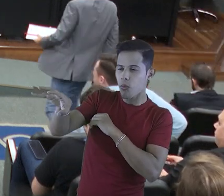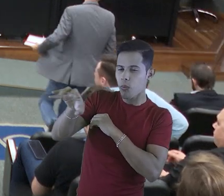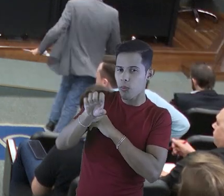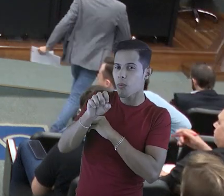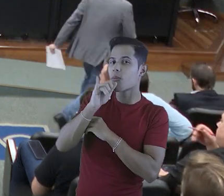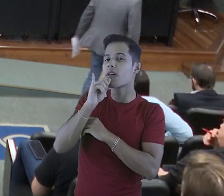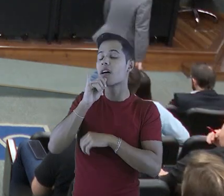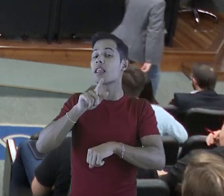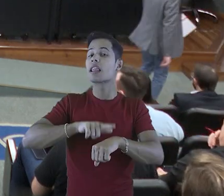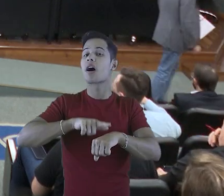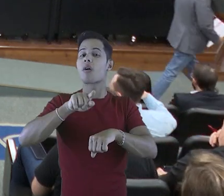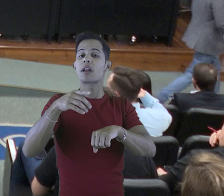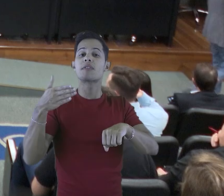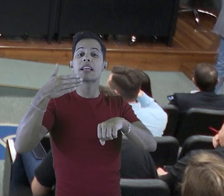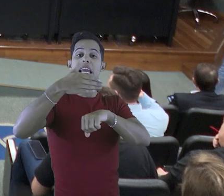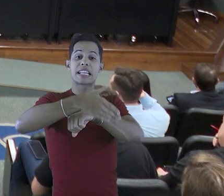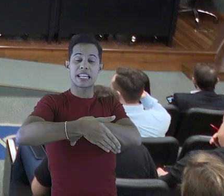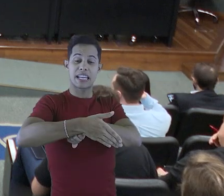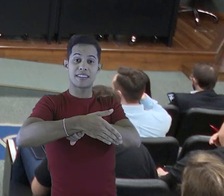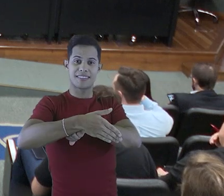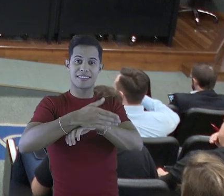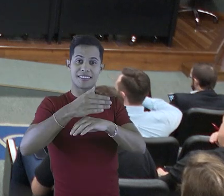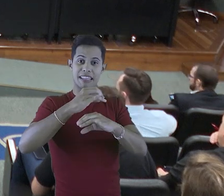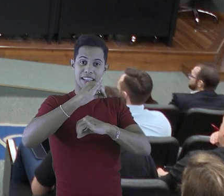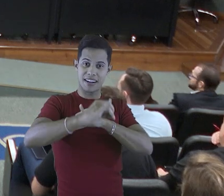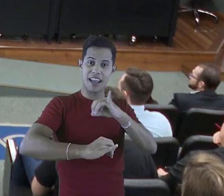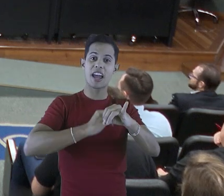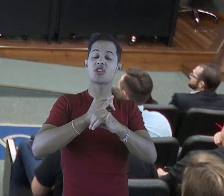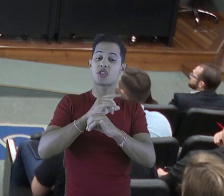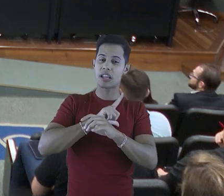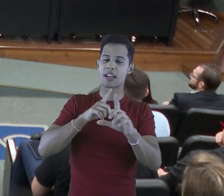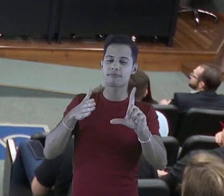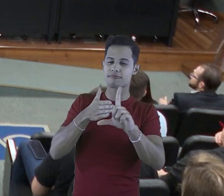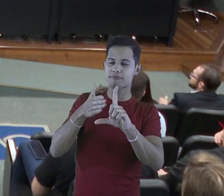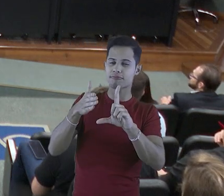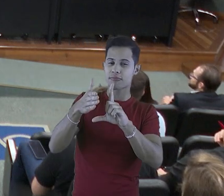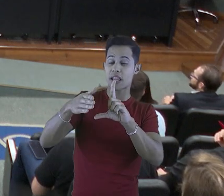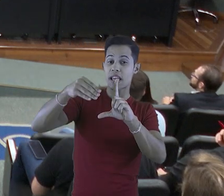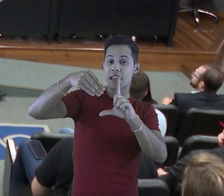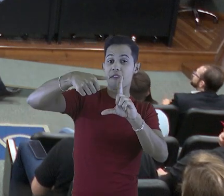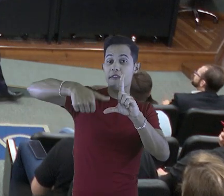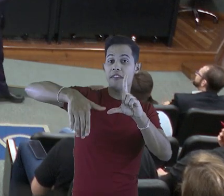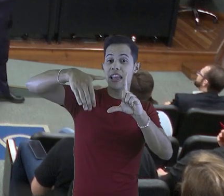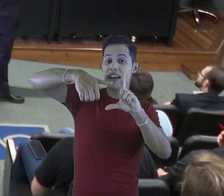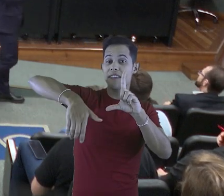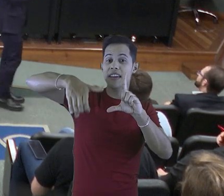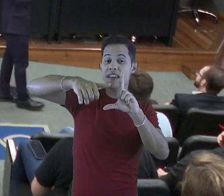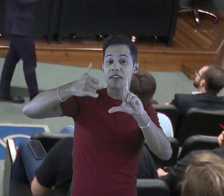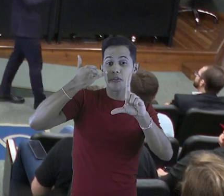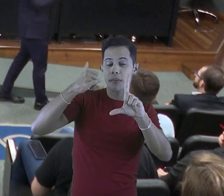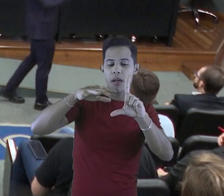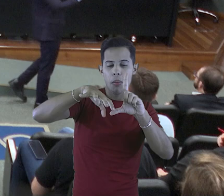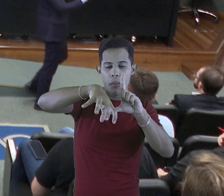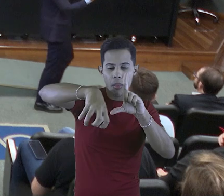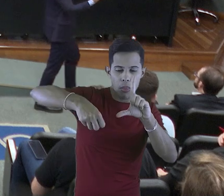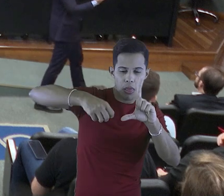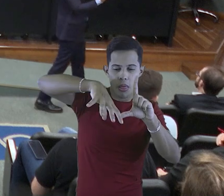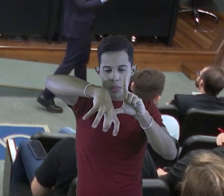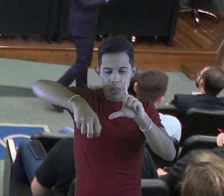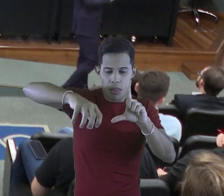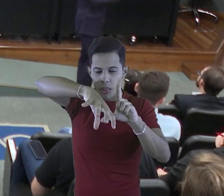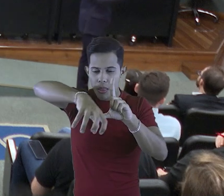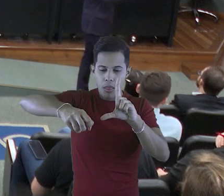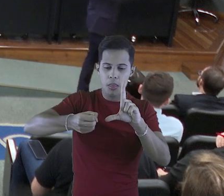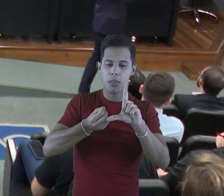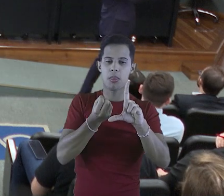Quando você está na internet, você deixa rastro. E eles captam todos esses rastros. Com o argumento de que eles facilitam a tua